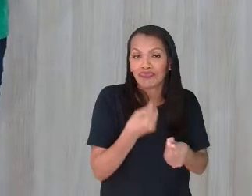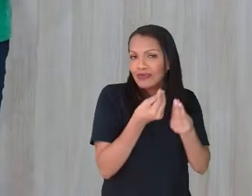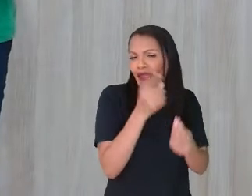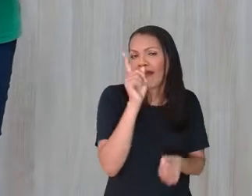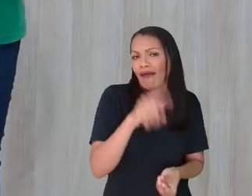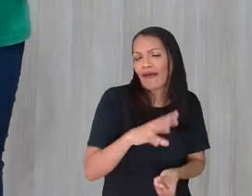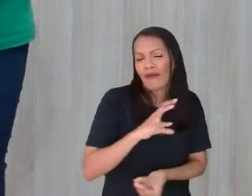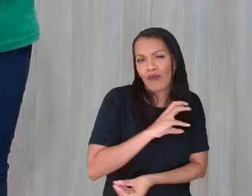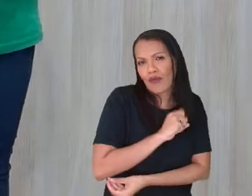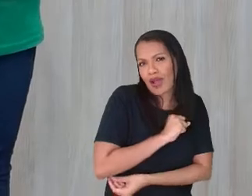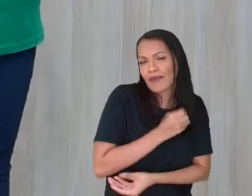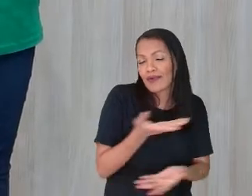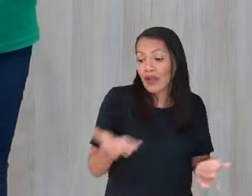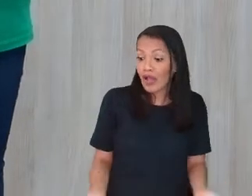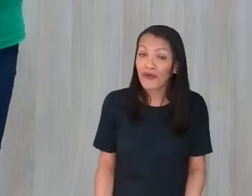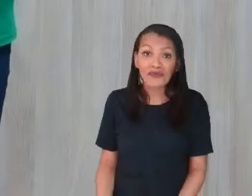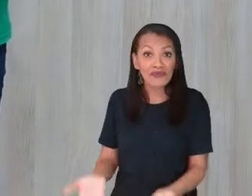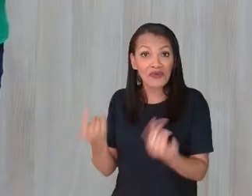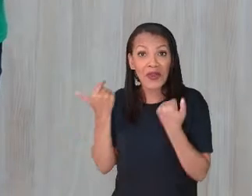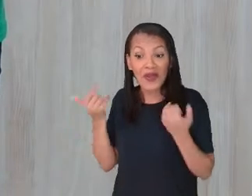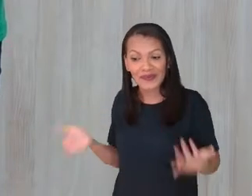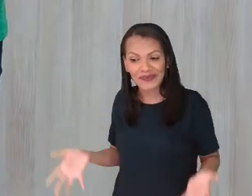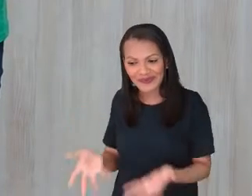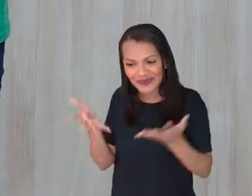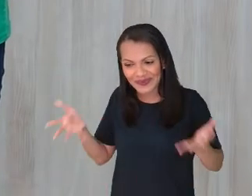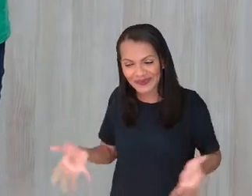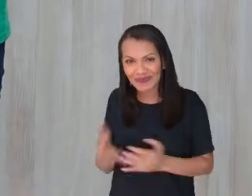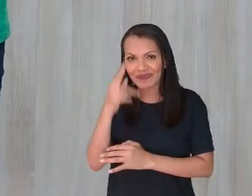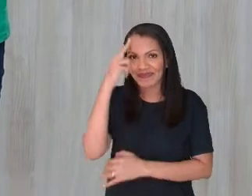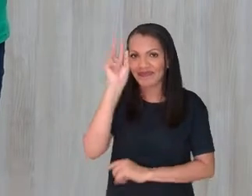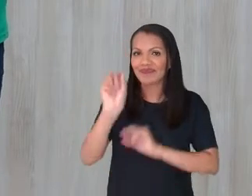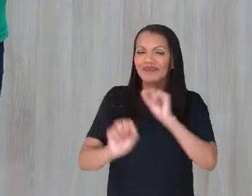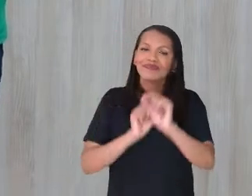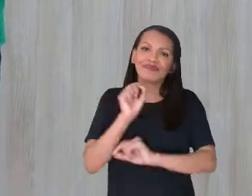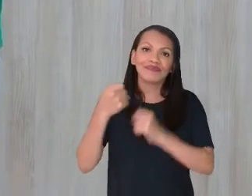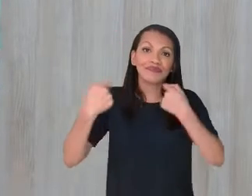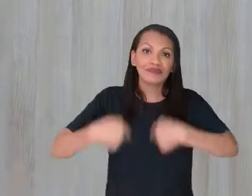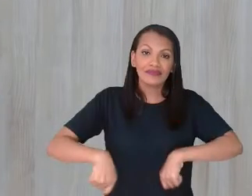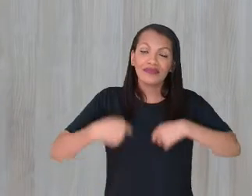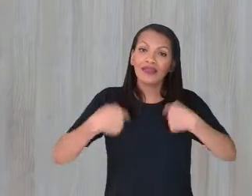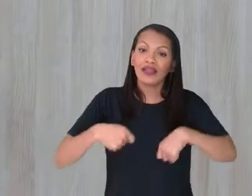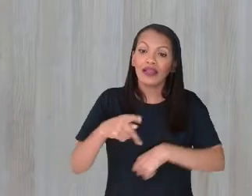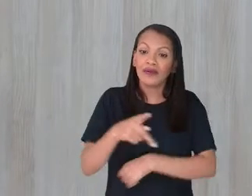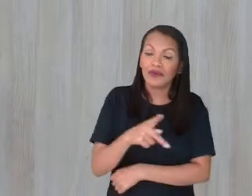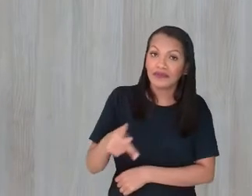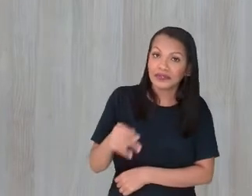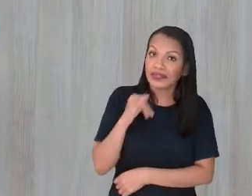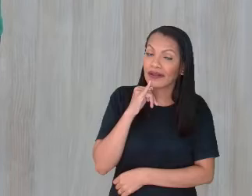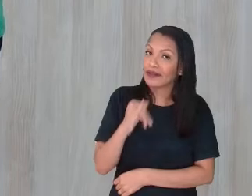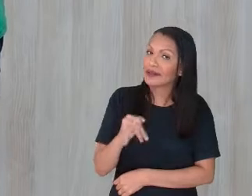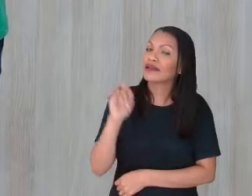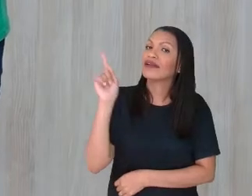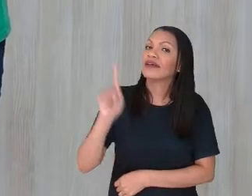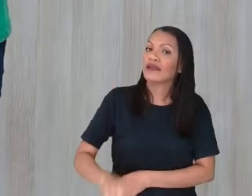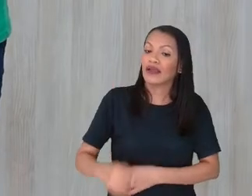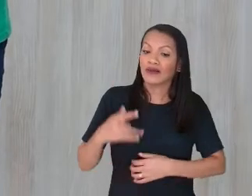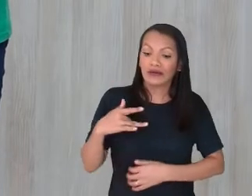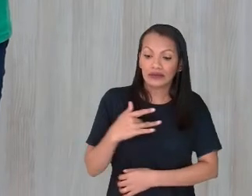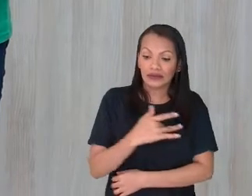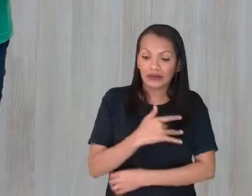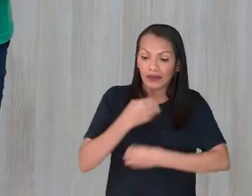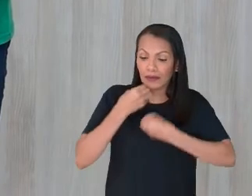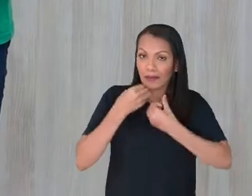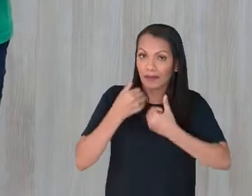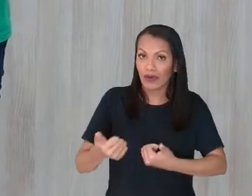que bom, né? Vamos incentivar, vamos lá, pessoal. Lembrando que é preciso, como a professora Cláudia colocou tão bem, estar com saúde. Então,